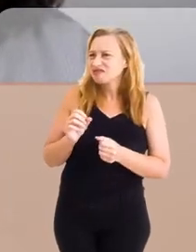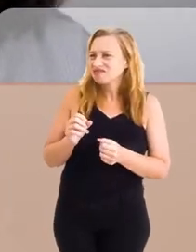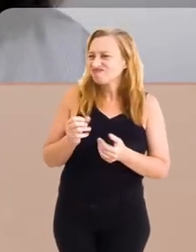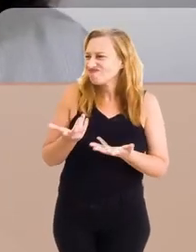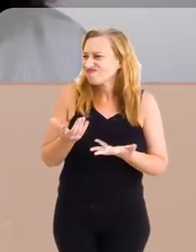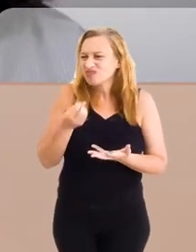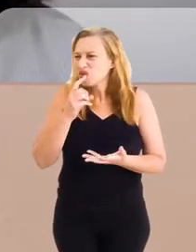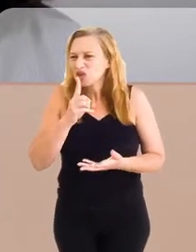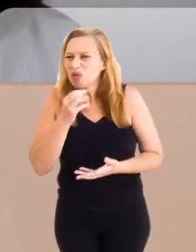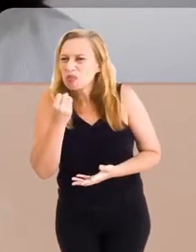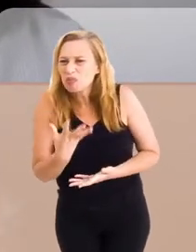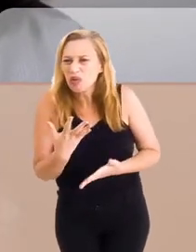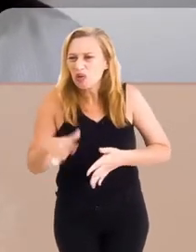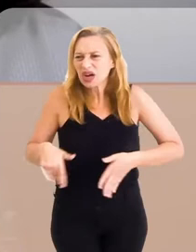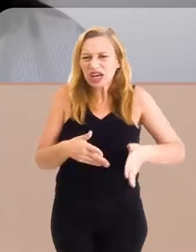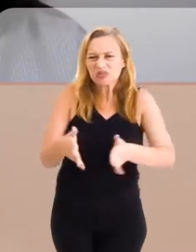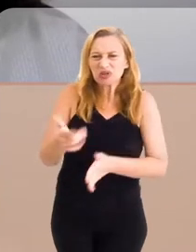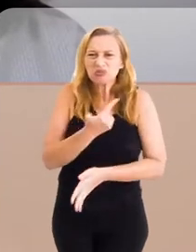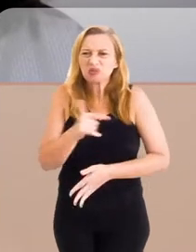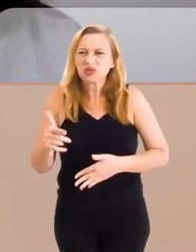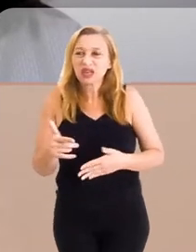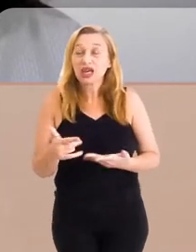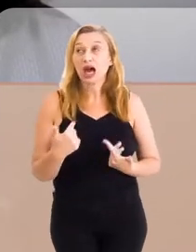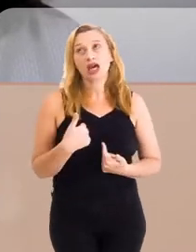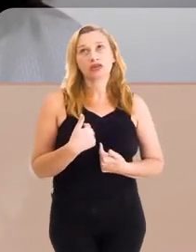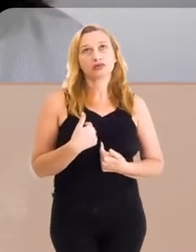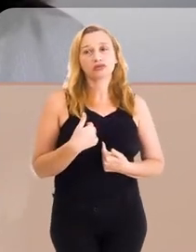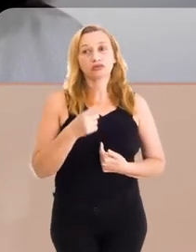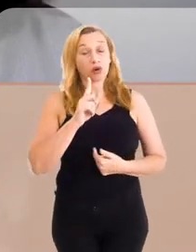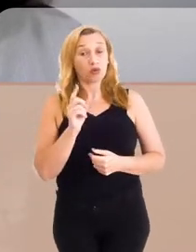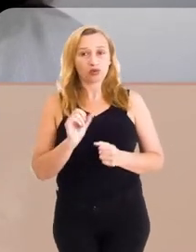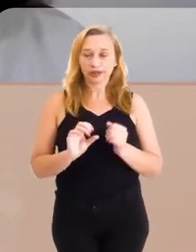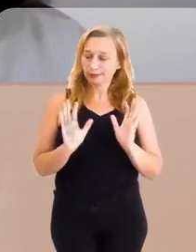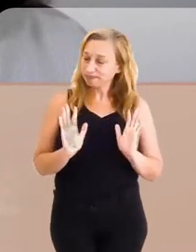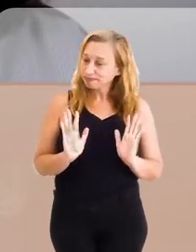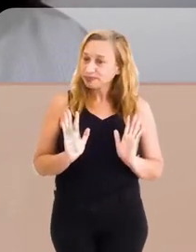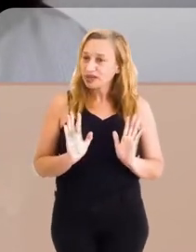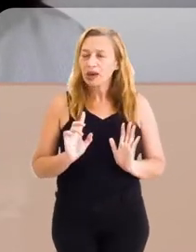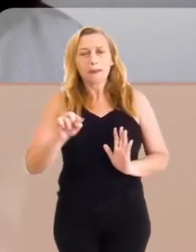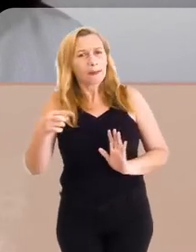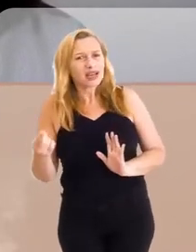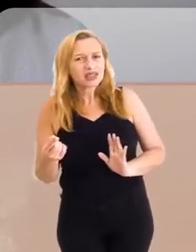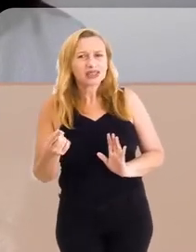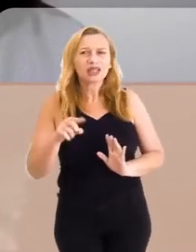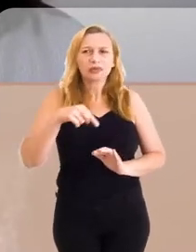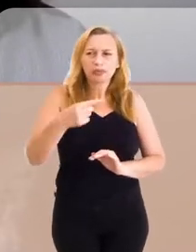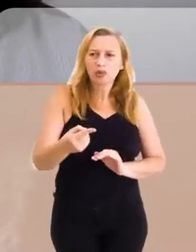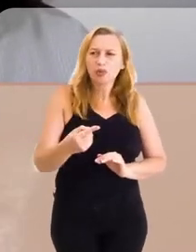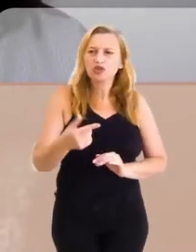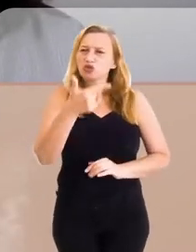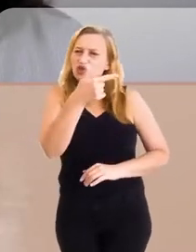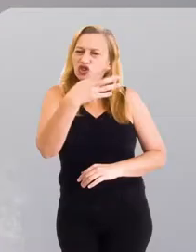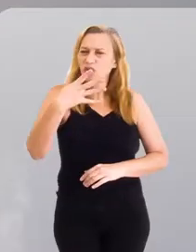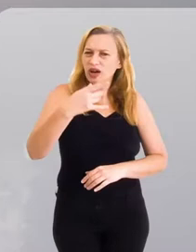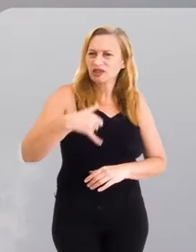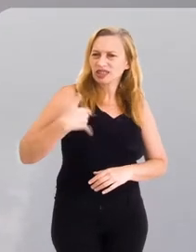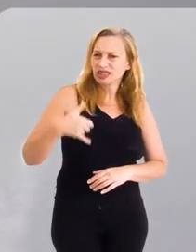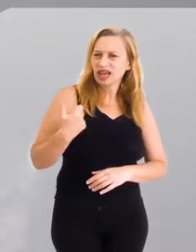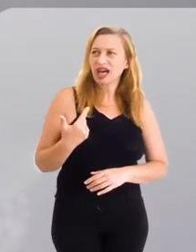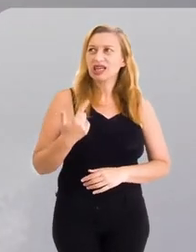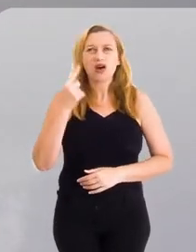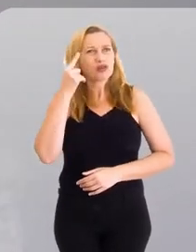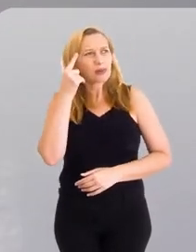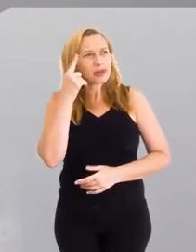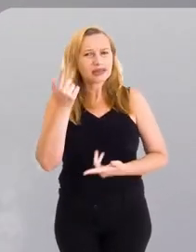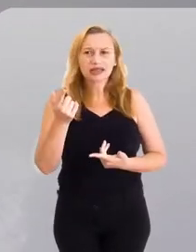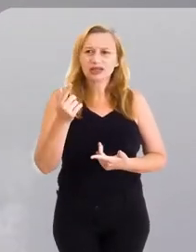serve para nada, não é útil, não é isso que vai abrir um caminho para você. Eu acabei não fazendo. Mas um pouquinho mais velha, com 24